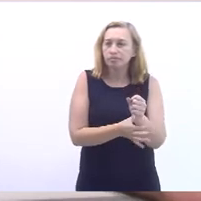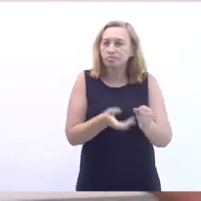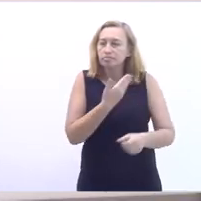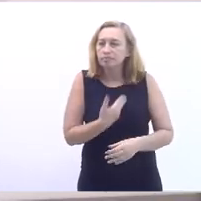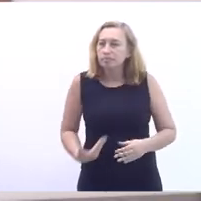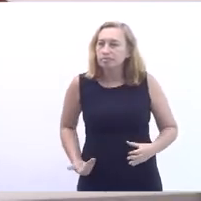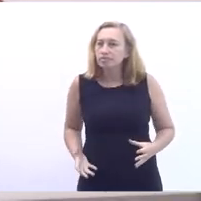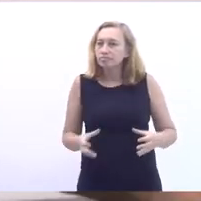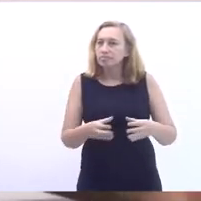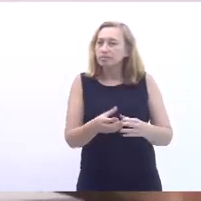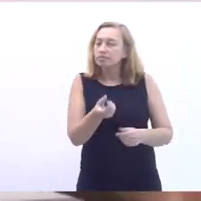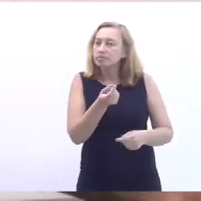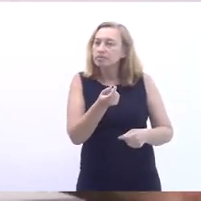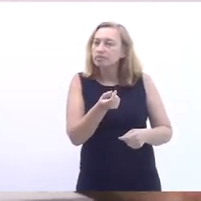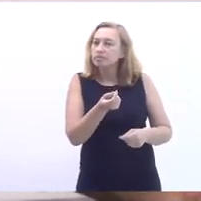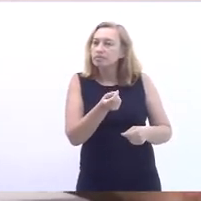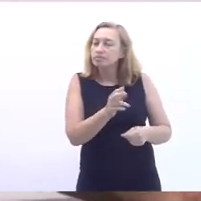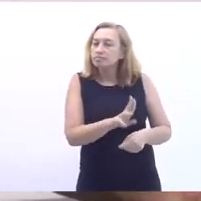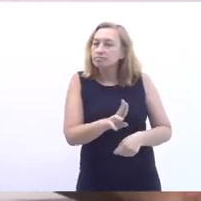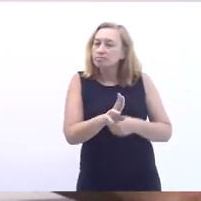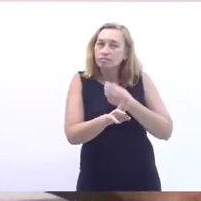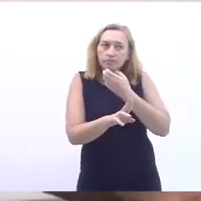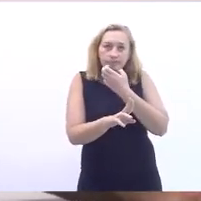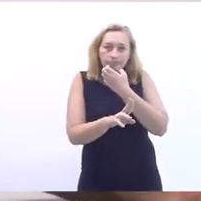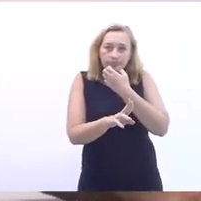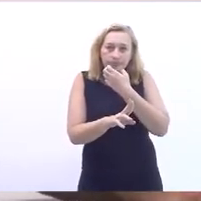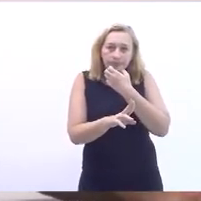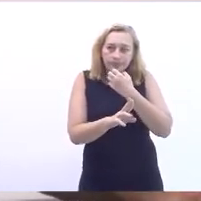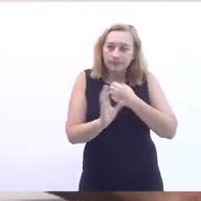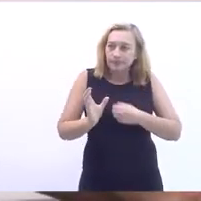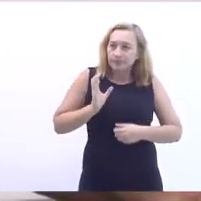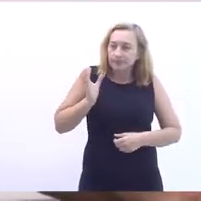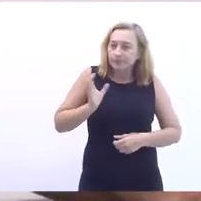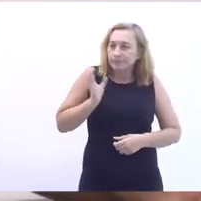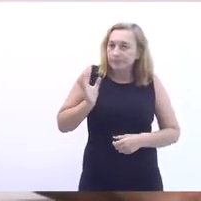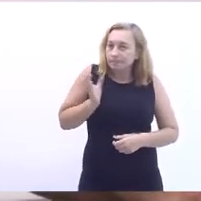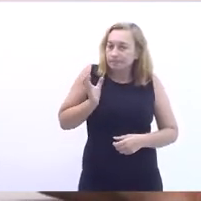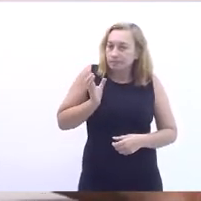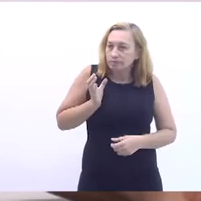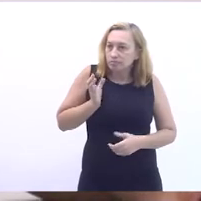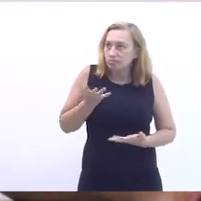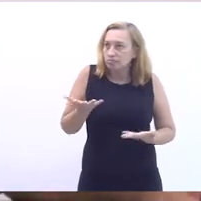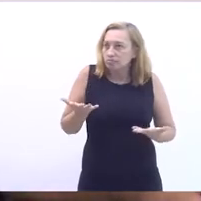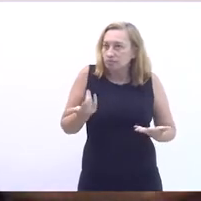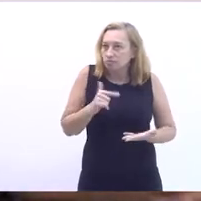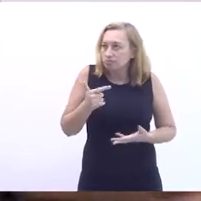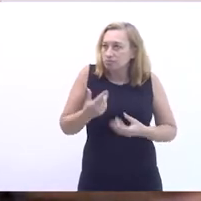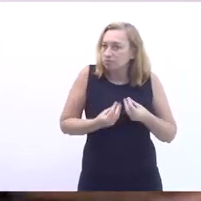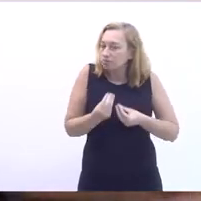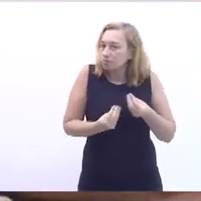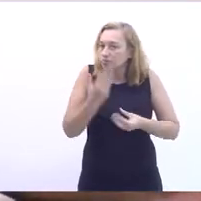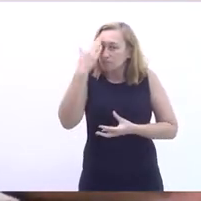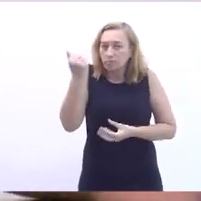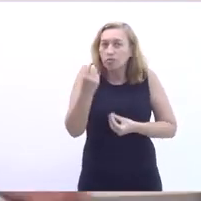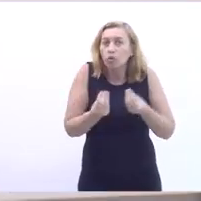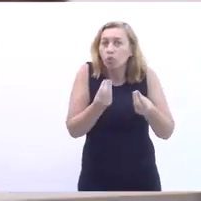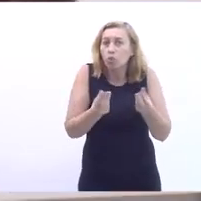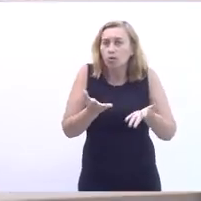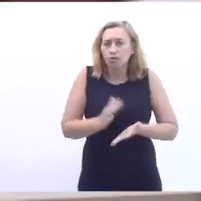que se utilizam desses que que enriquece de uma forma que o que eu não sabemos como o